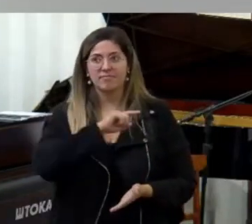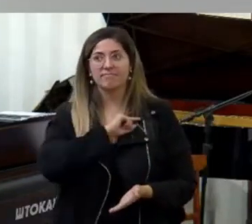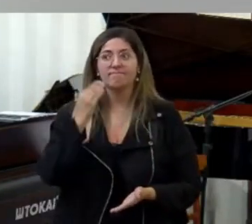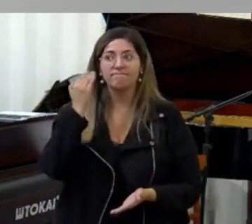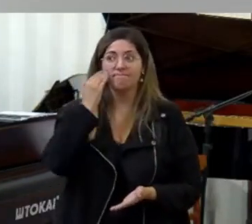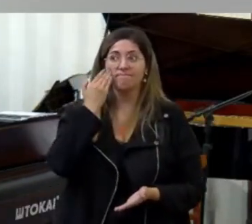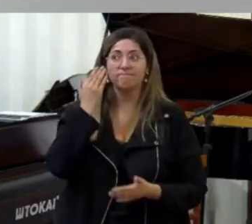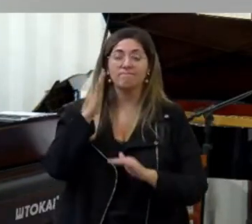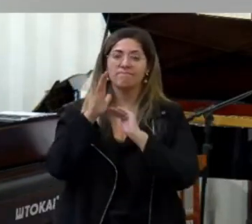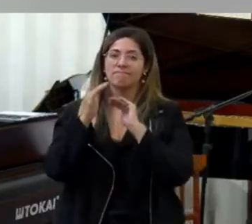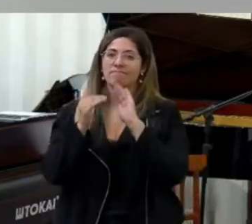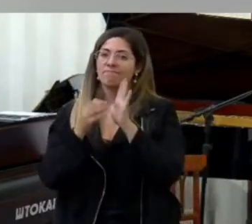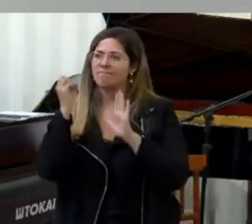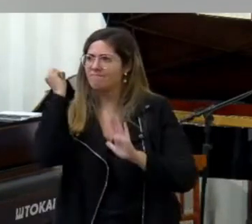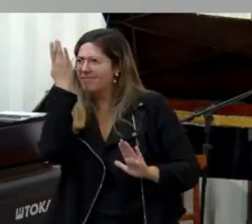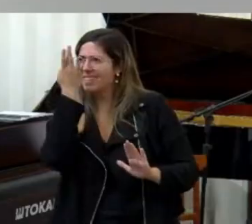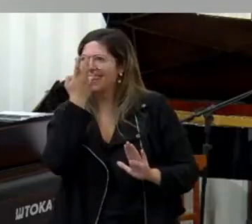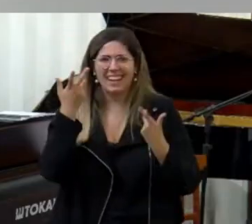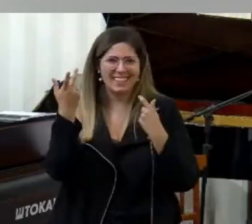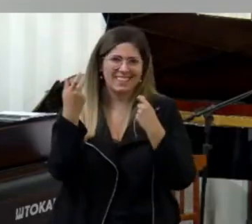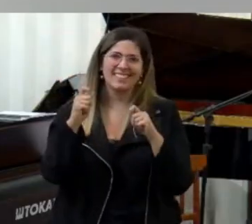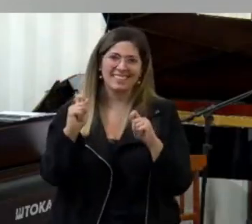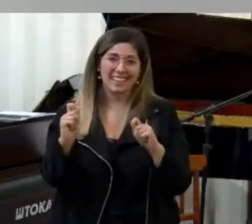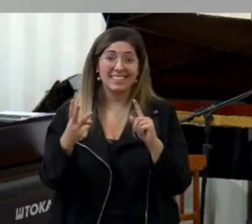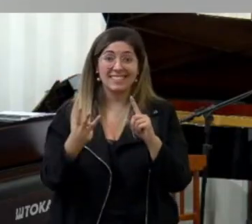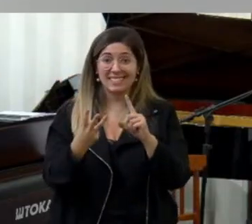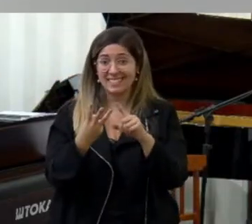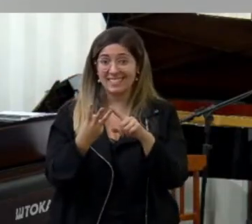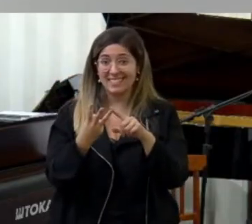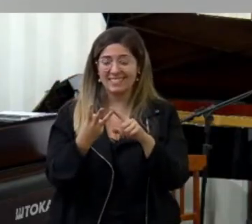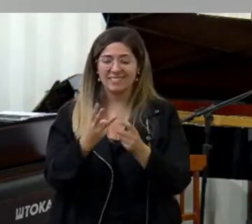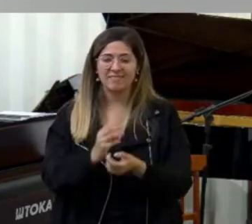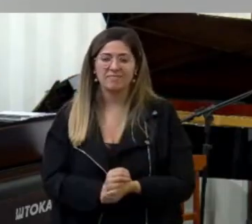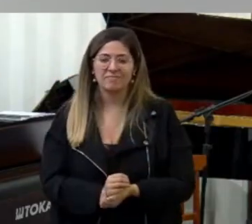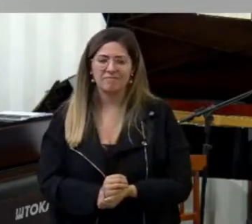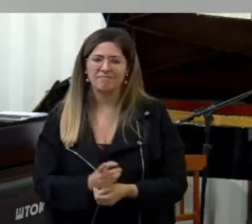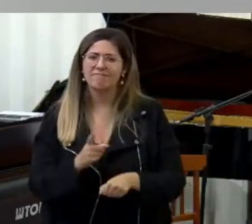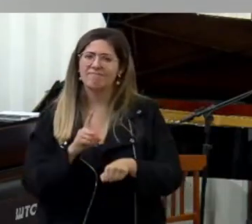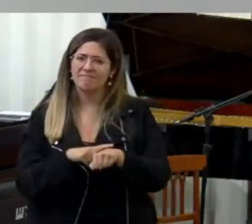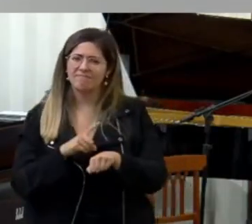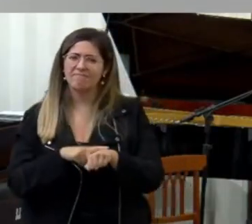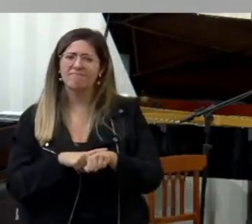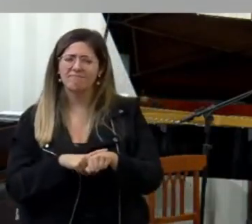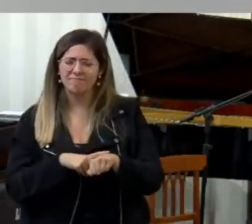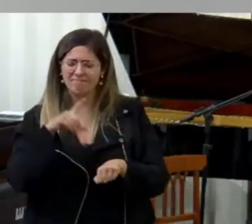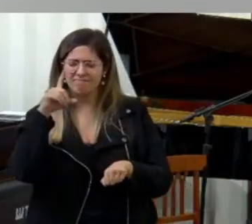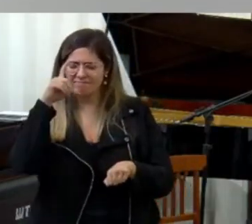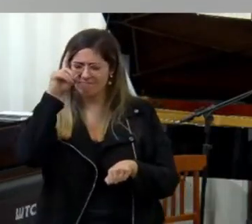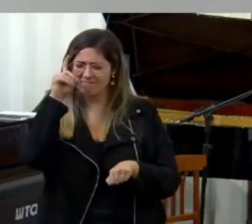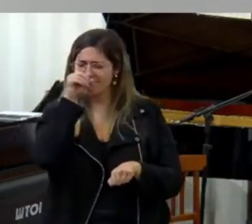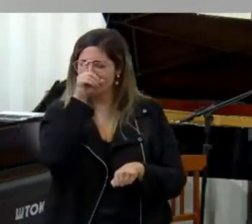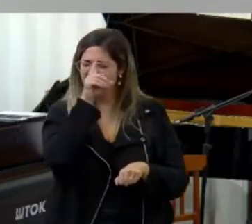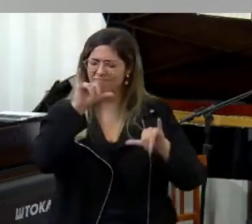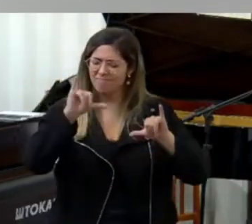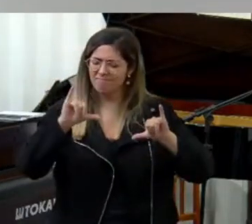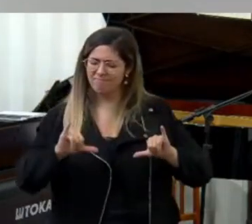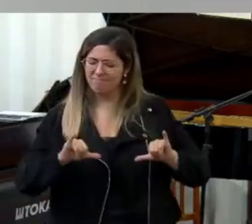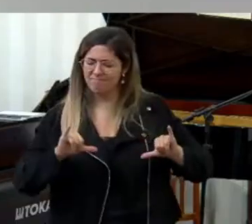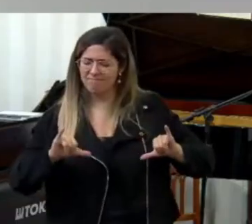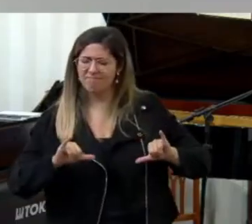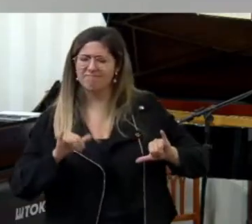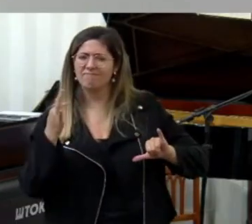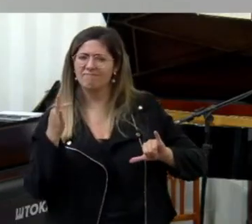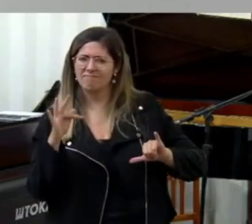é suficiência de graça. Terceira aplicação: tempos de muitos sofrimentos, tempos de idolatrias,